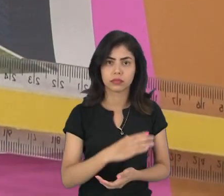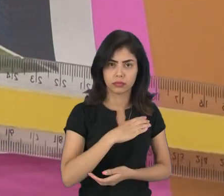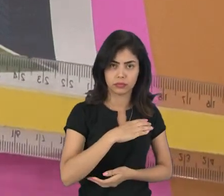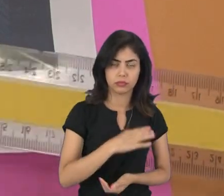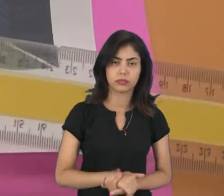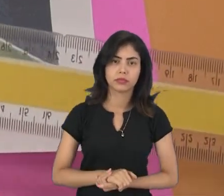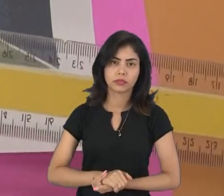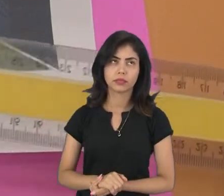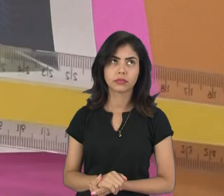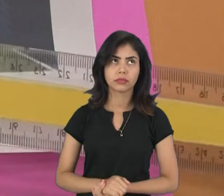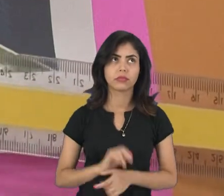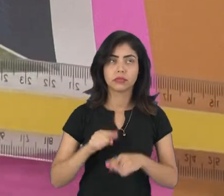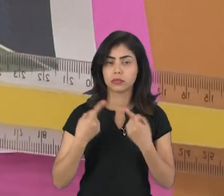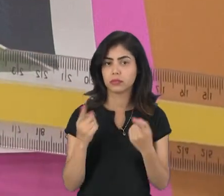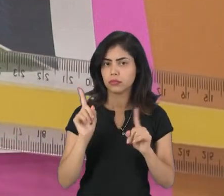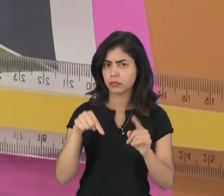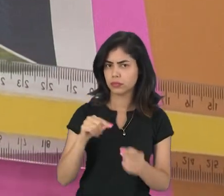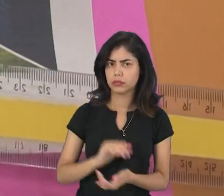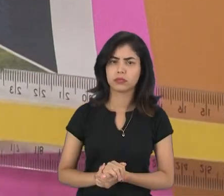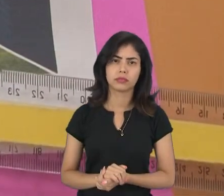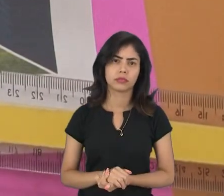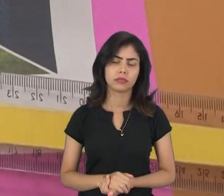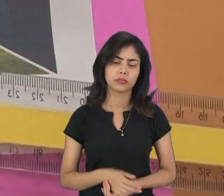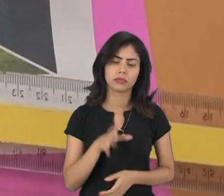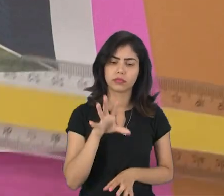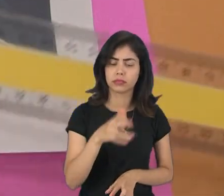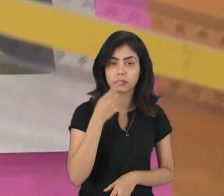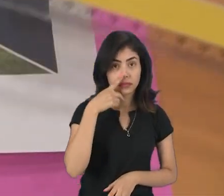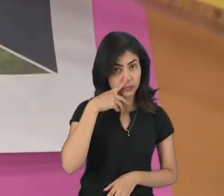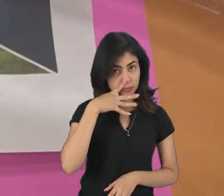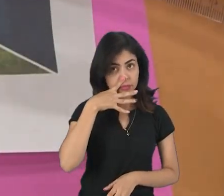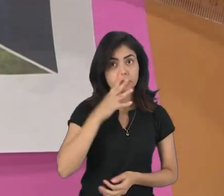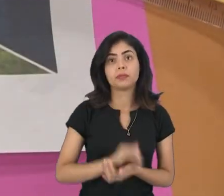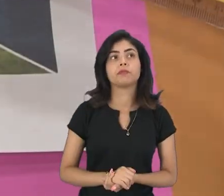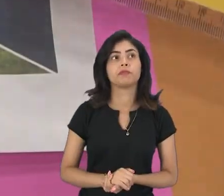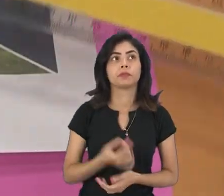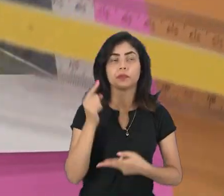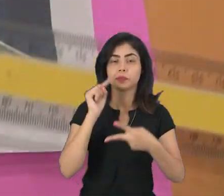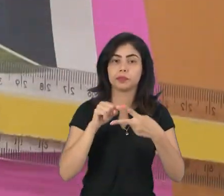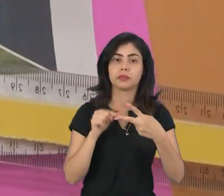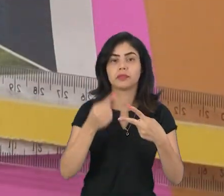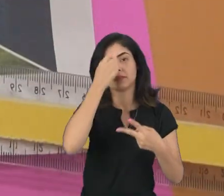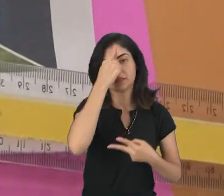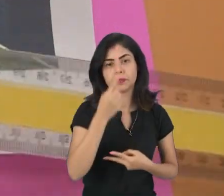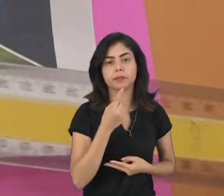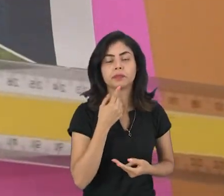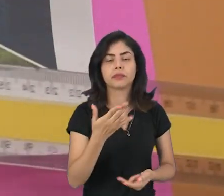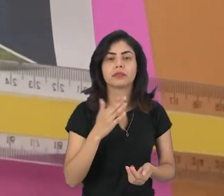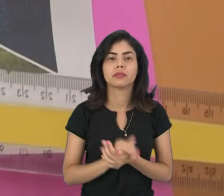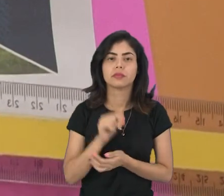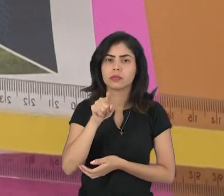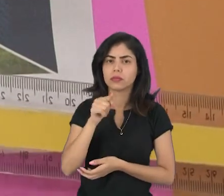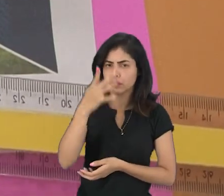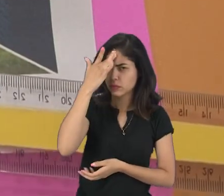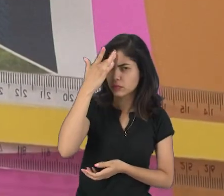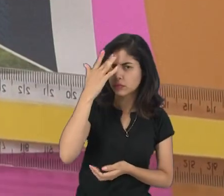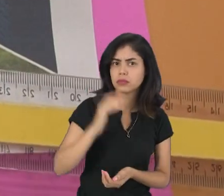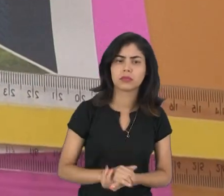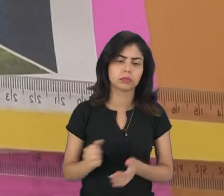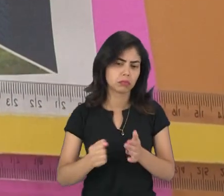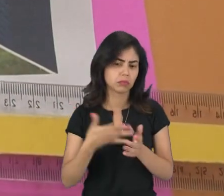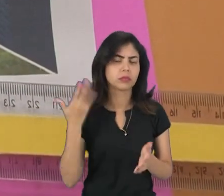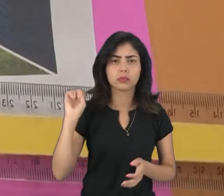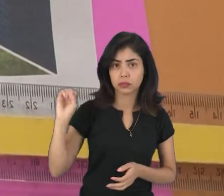cidade. Mas será, crianças, que observando estas duas imagens, vocês acham que